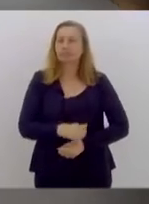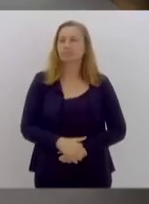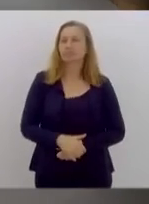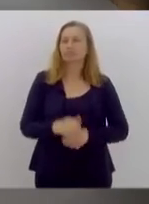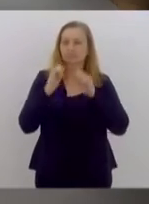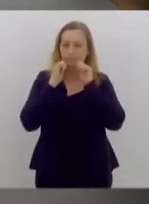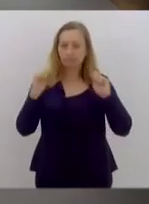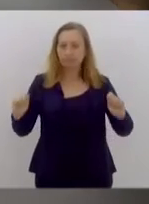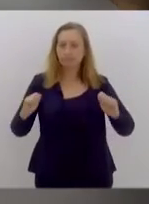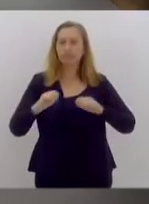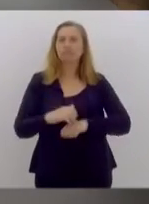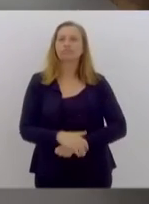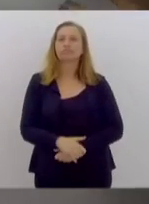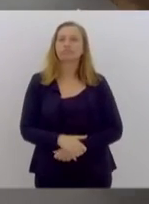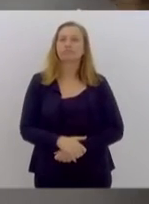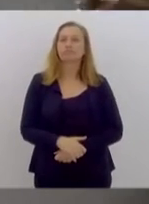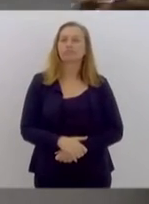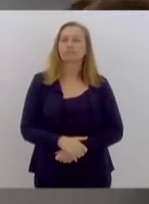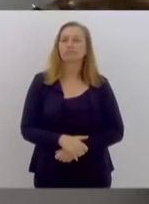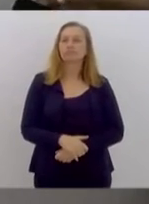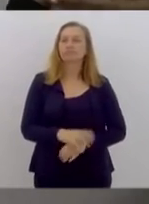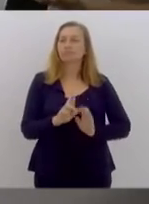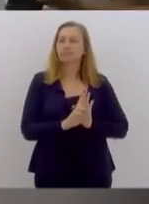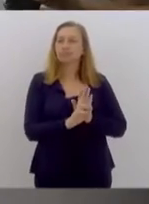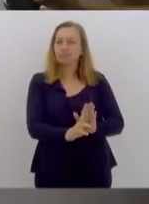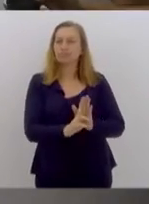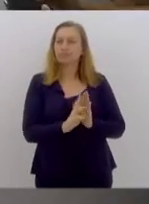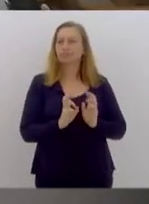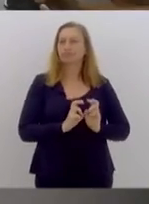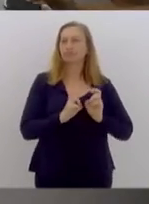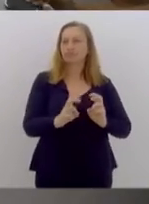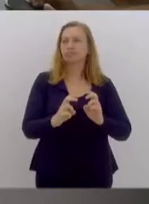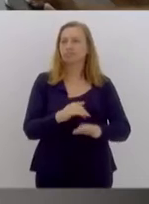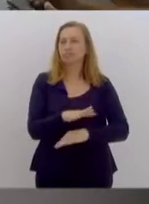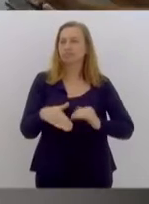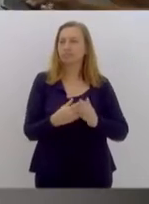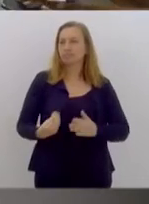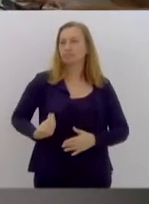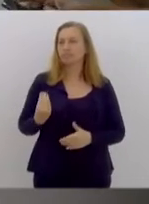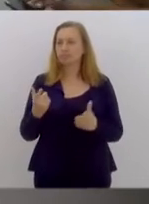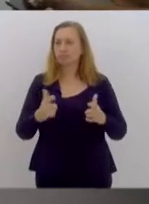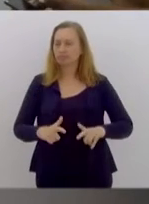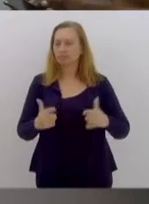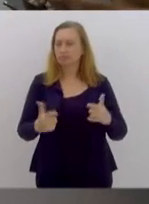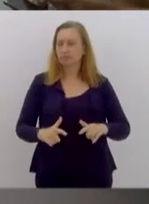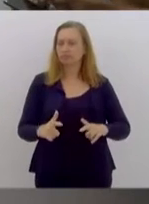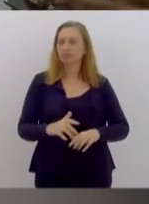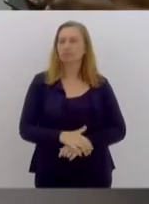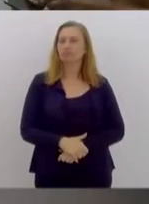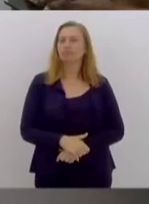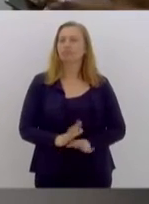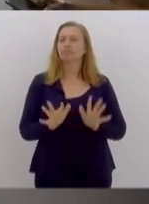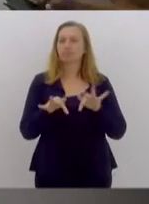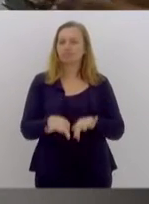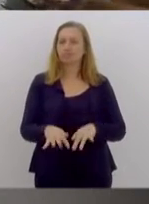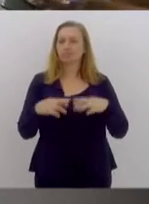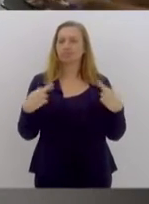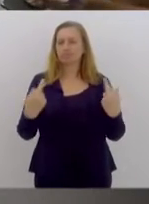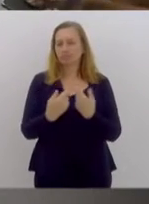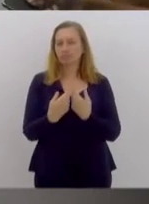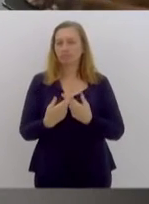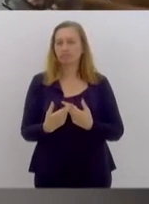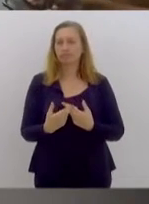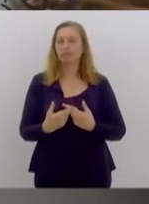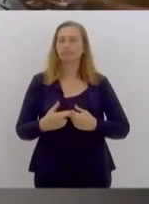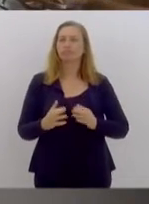assessorias representação da SuperVia bom senhoras e senhores presentes aqui nesta sessão final da nossa comissão